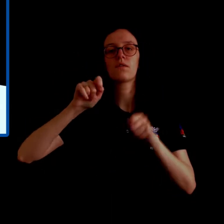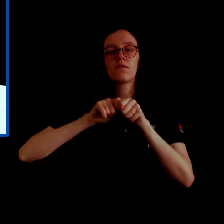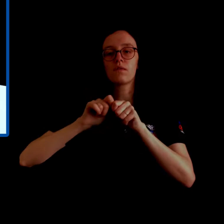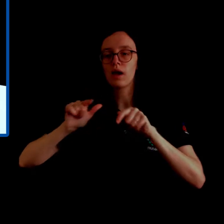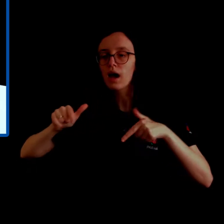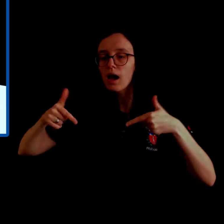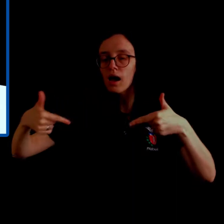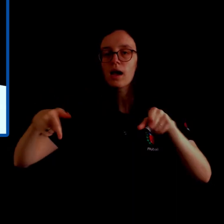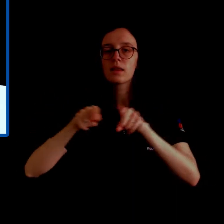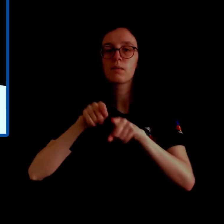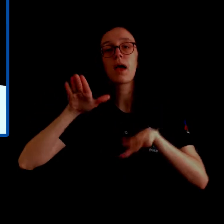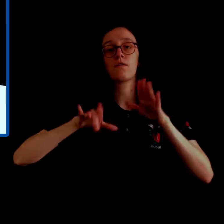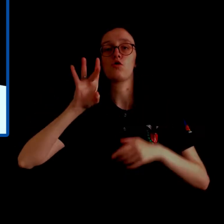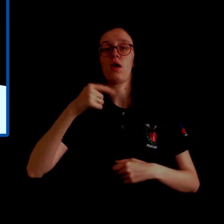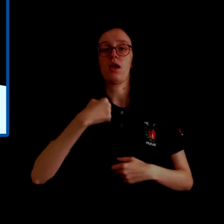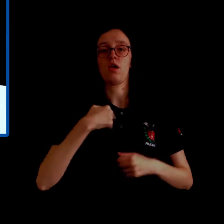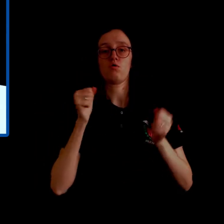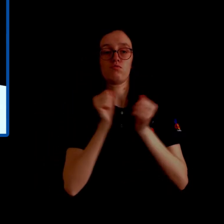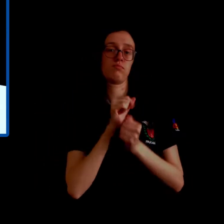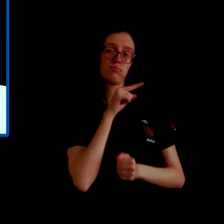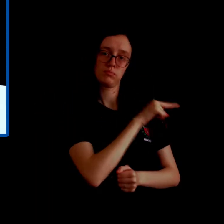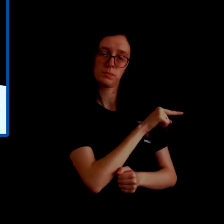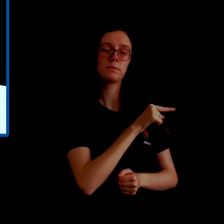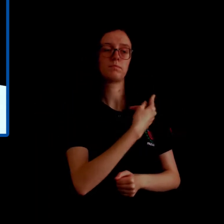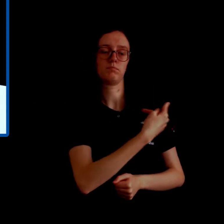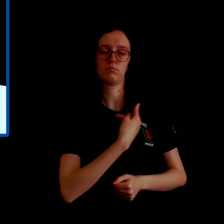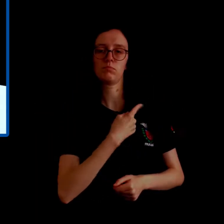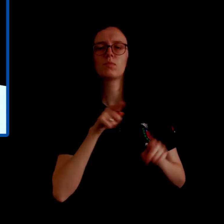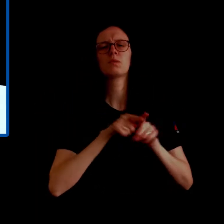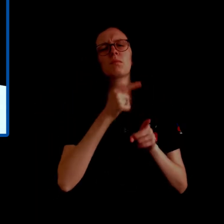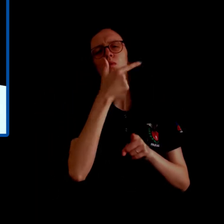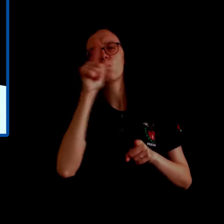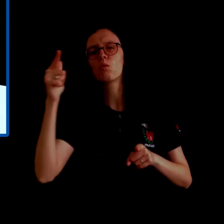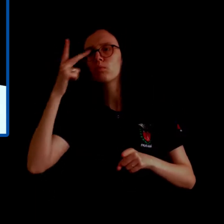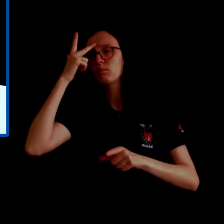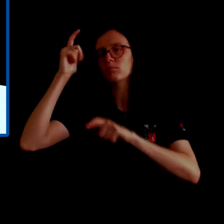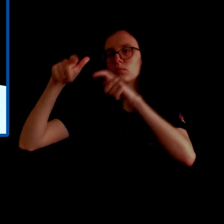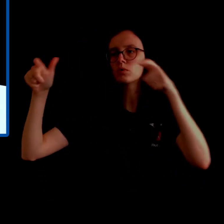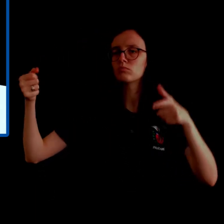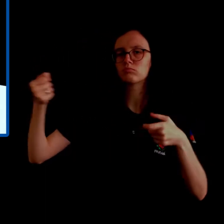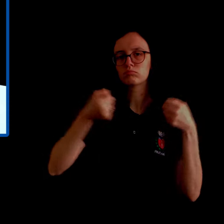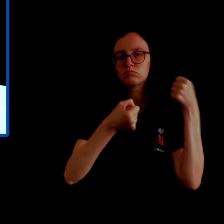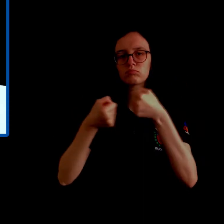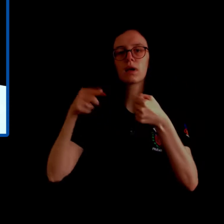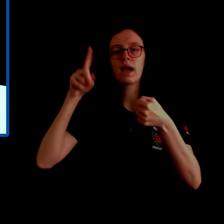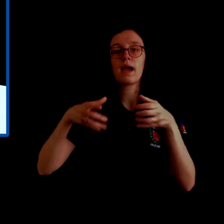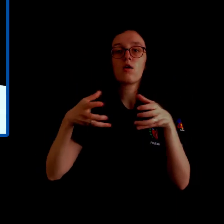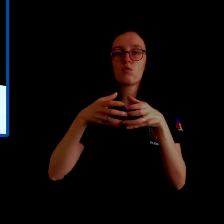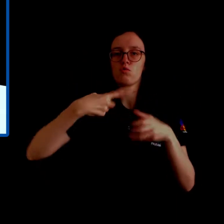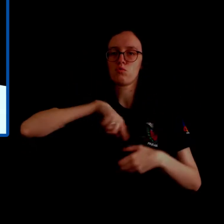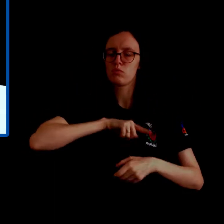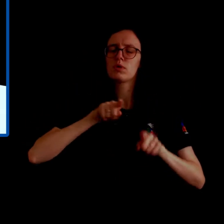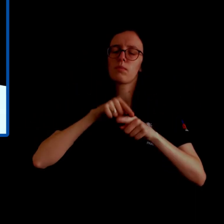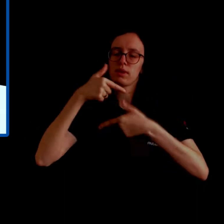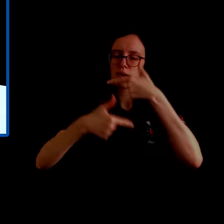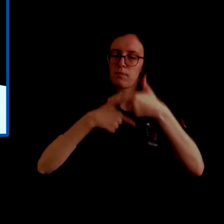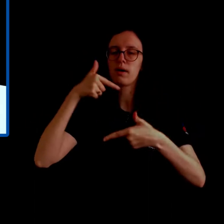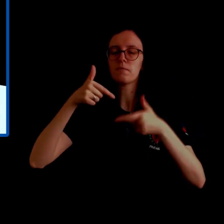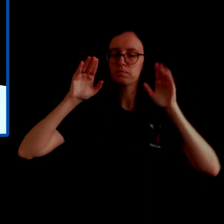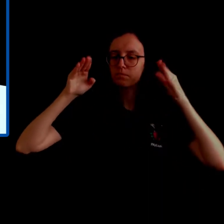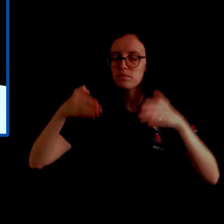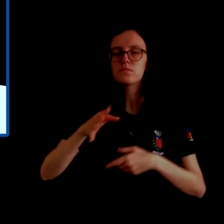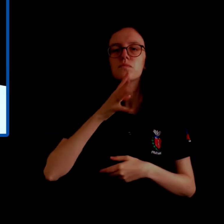somente comigo e com a Eliana, e com algumas outras pessoas das nossas equipes, né, que também trabalham, que também são especialistas